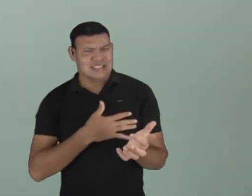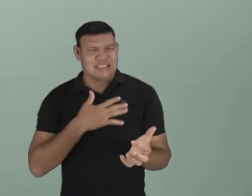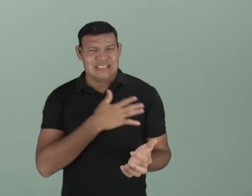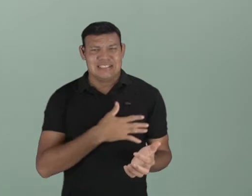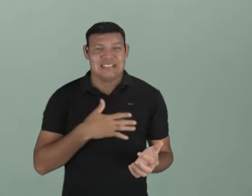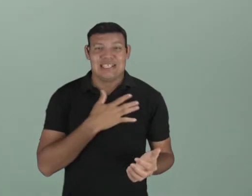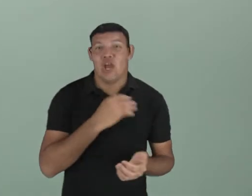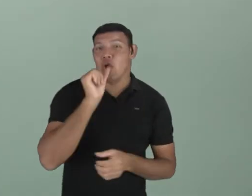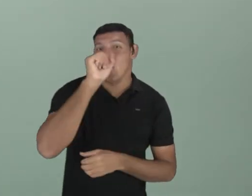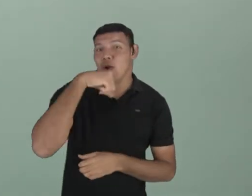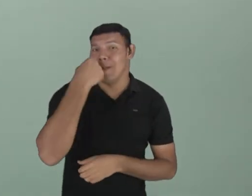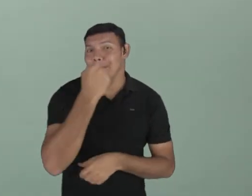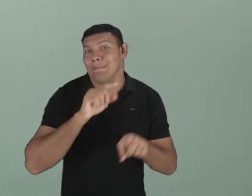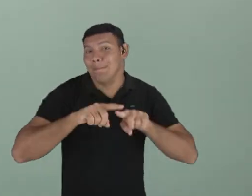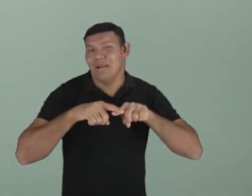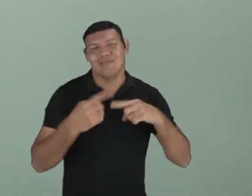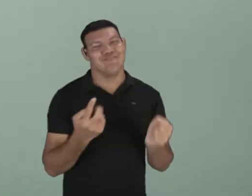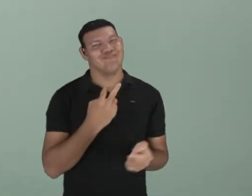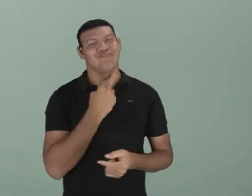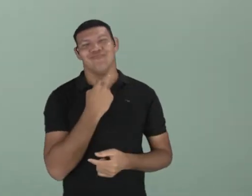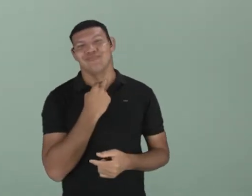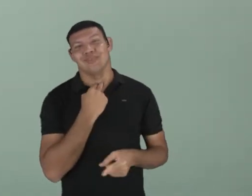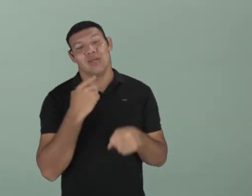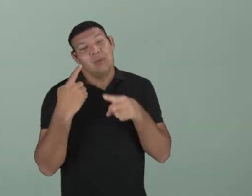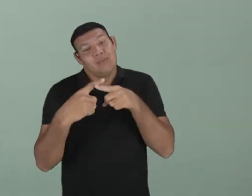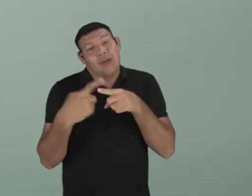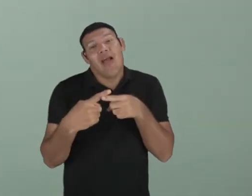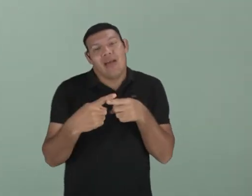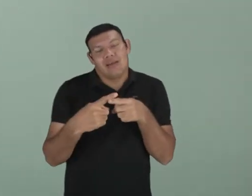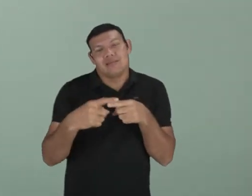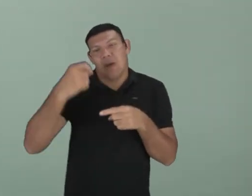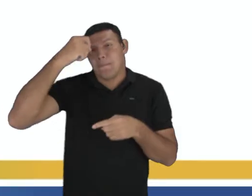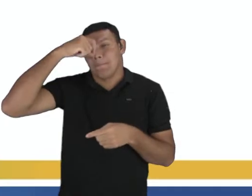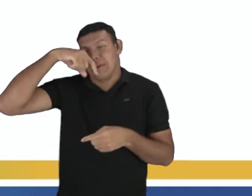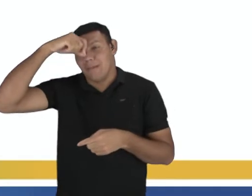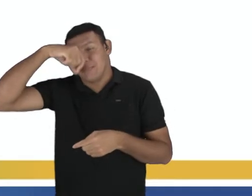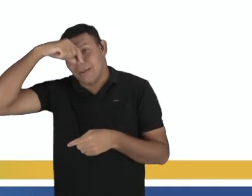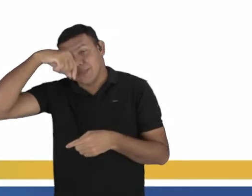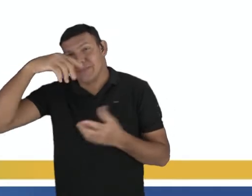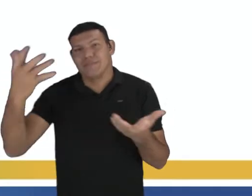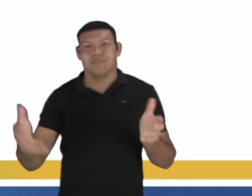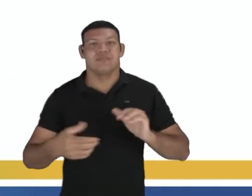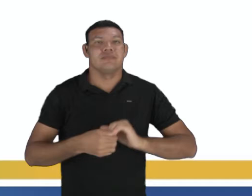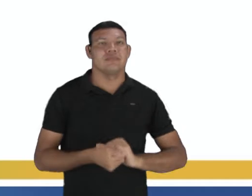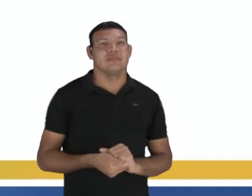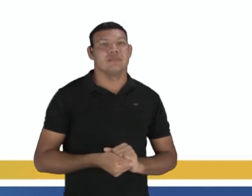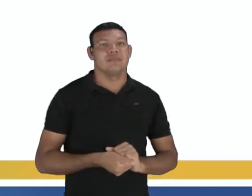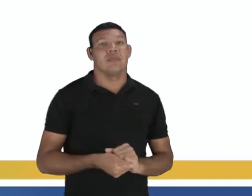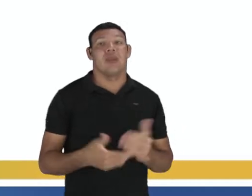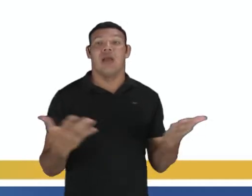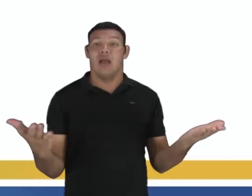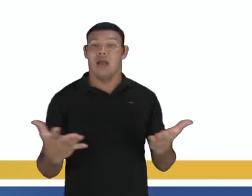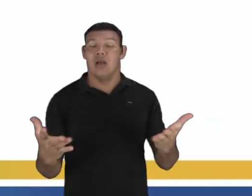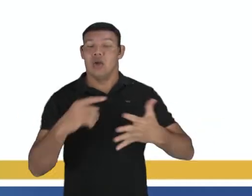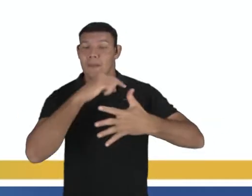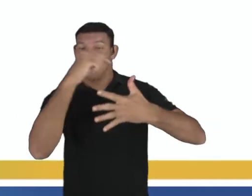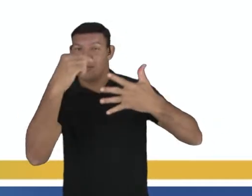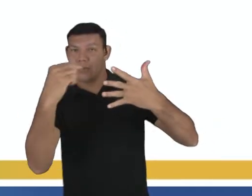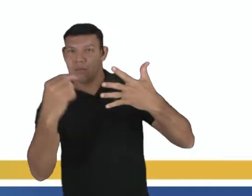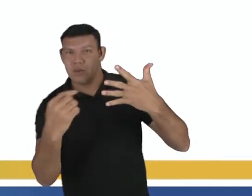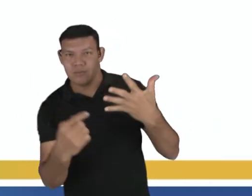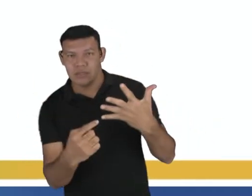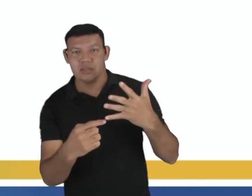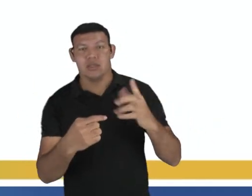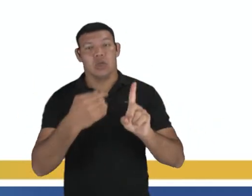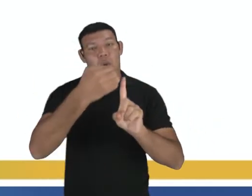ele está gripado, ok? Próximo operador. Operador de adição são